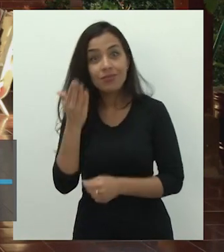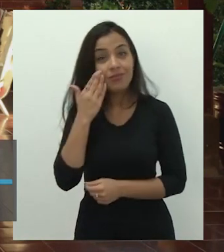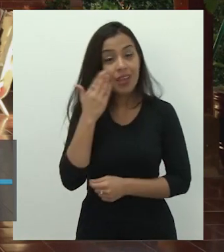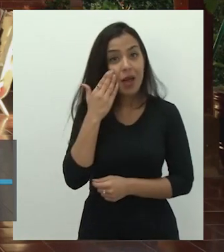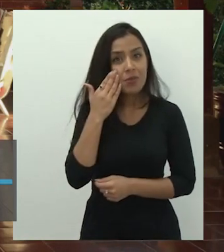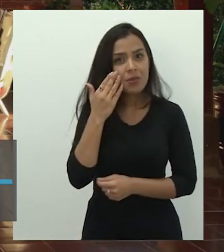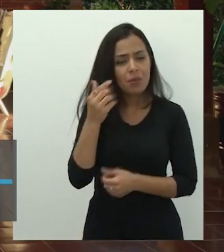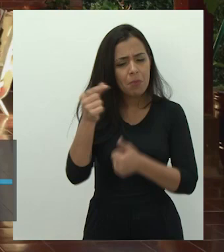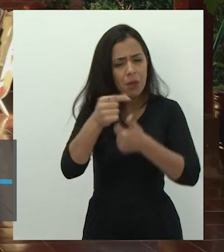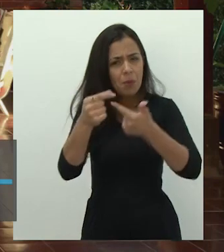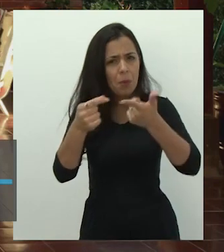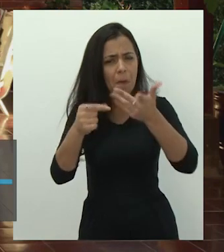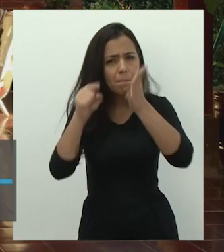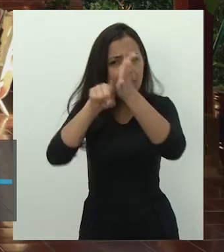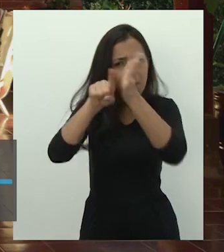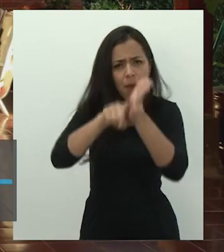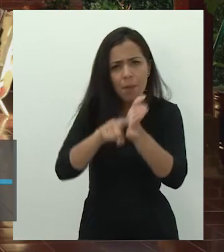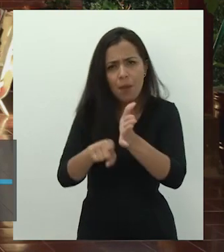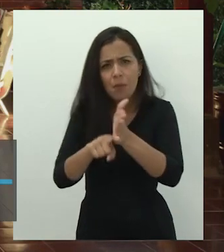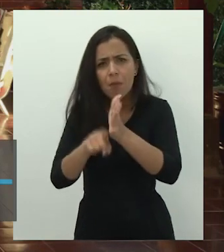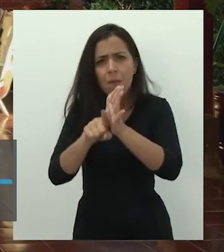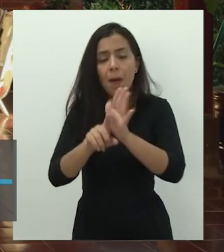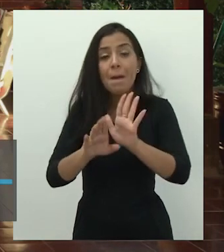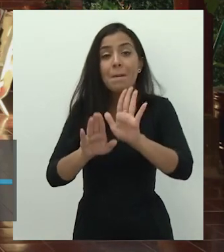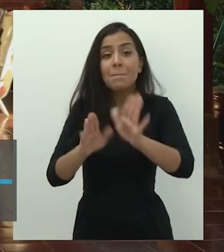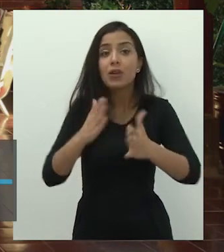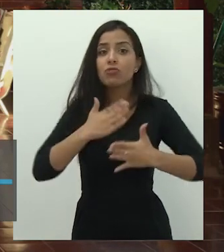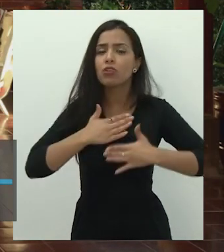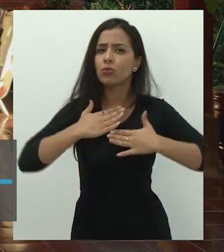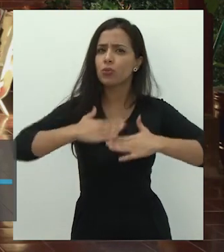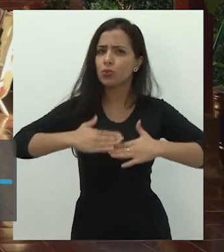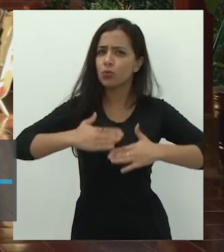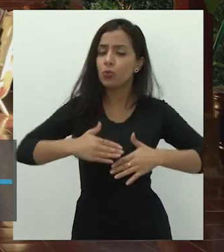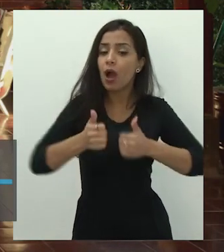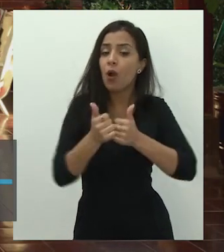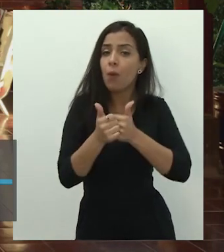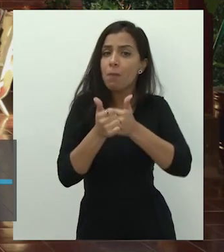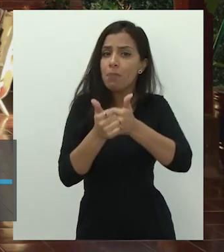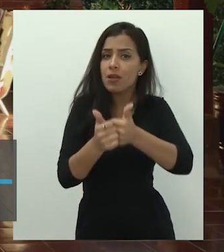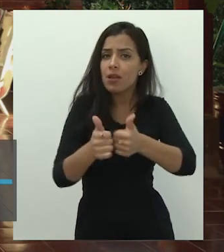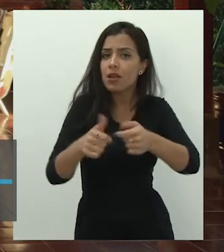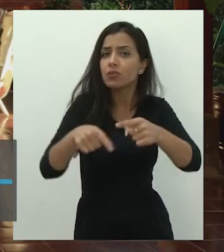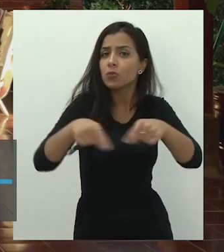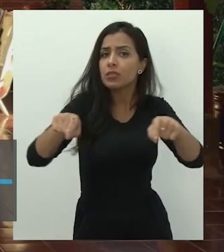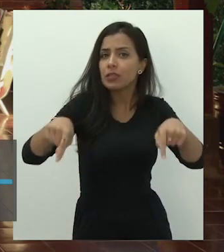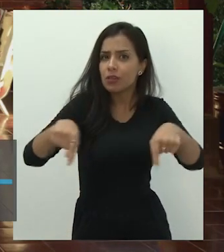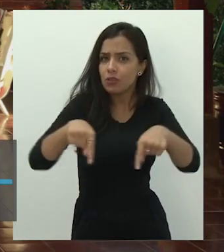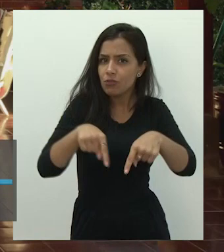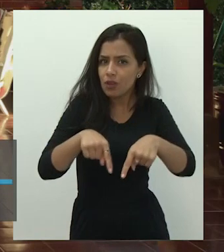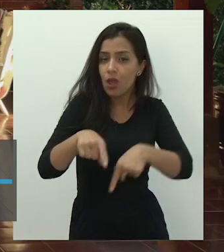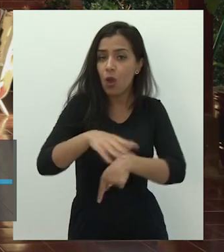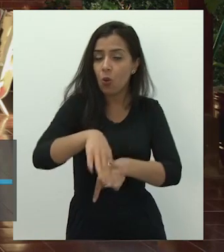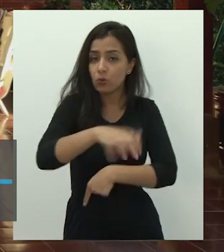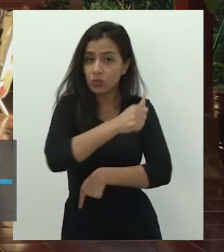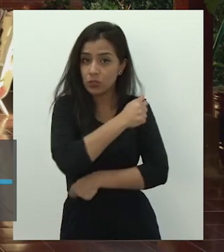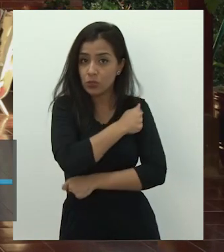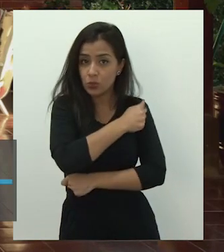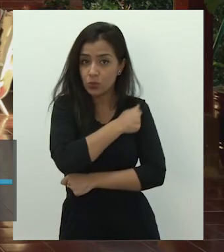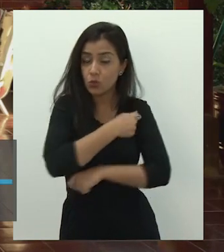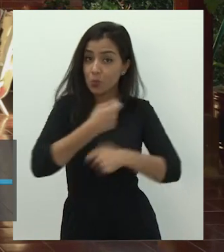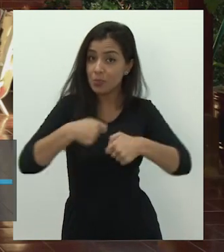grupo, na medida em que caminha pela sala de aula. É importante perceber,